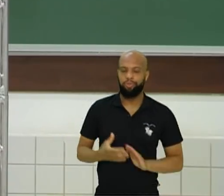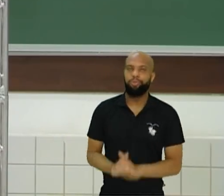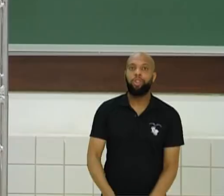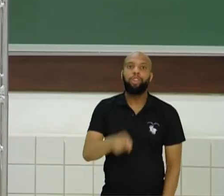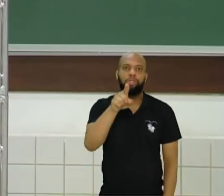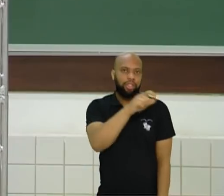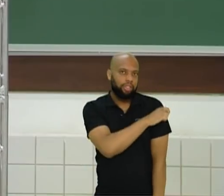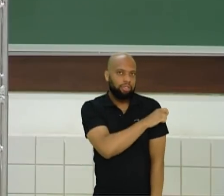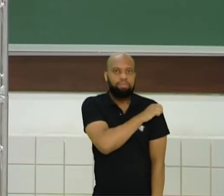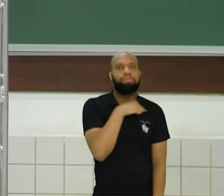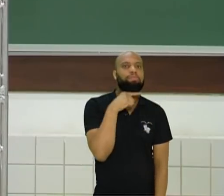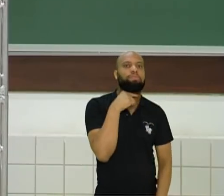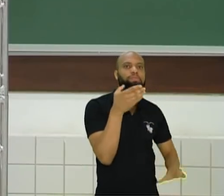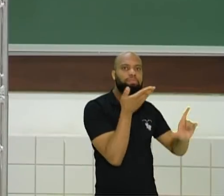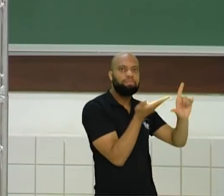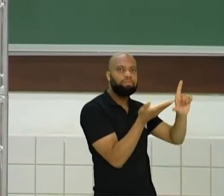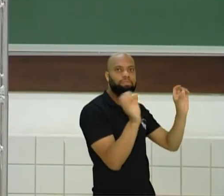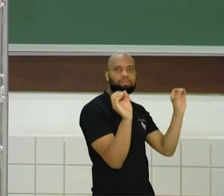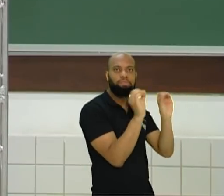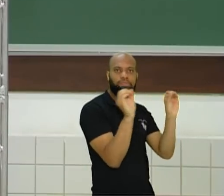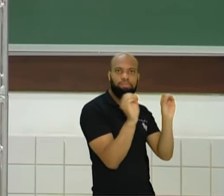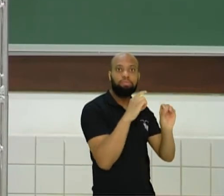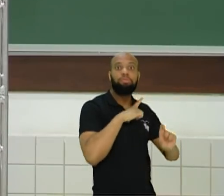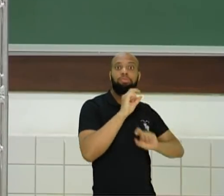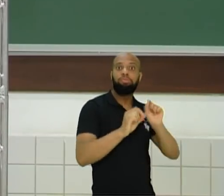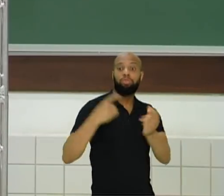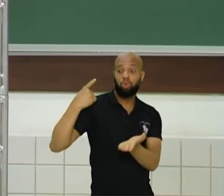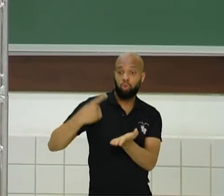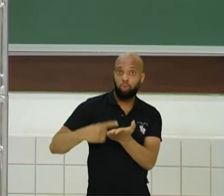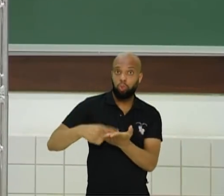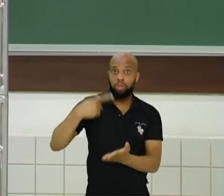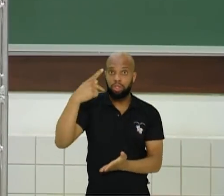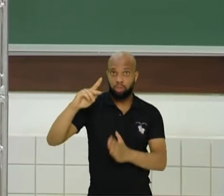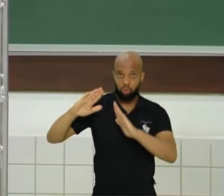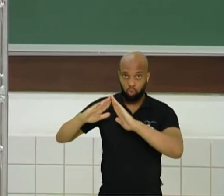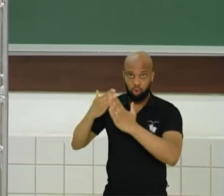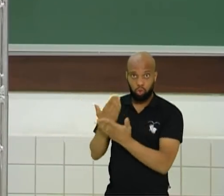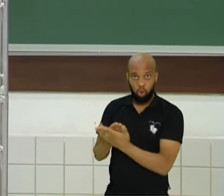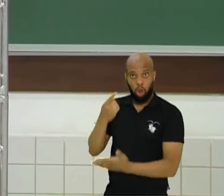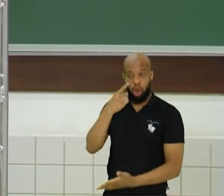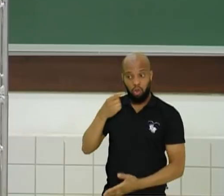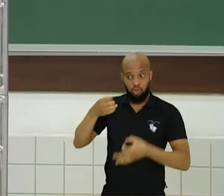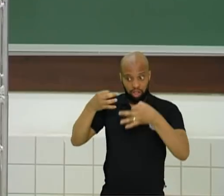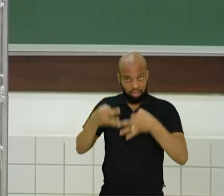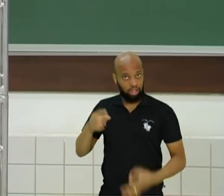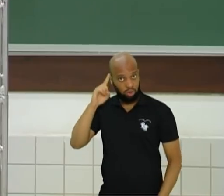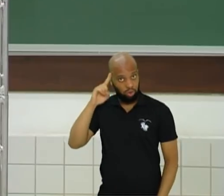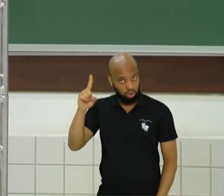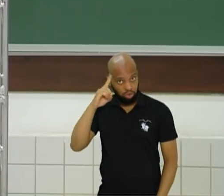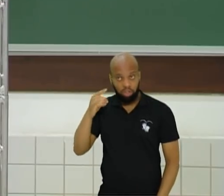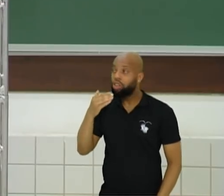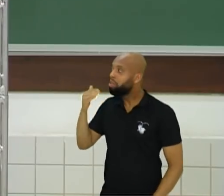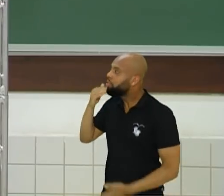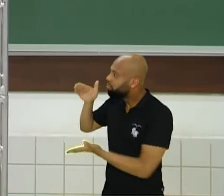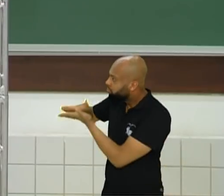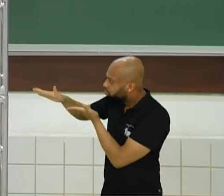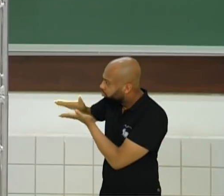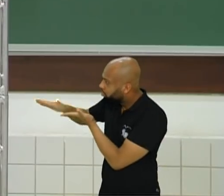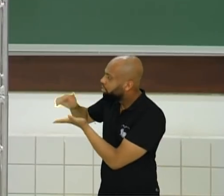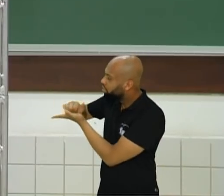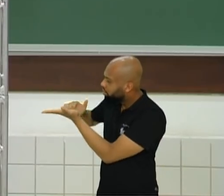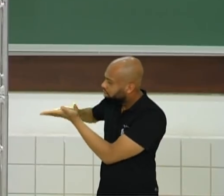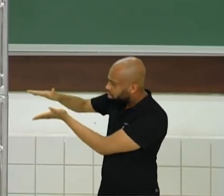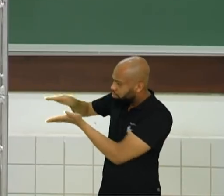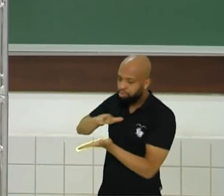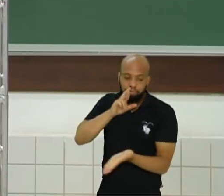por algum motivo não tem acesso ao aplicativo, não perca o prazo de retirada e devolução das atividades impressas na